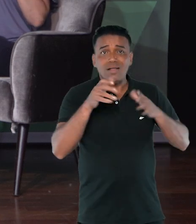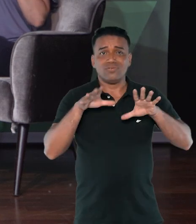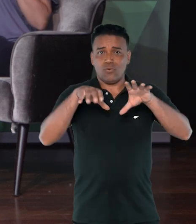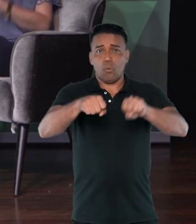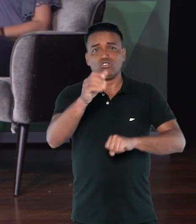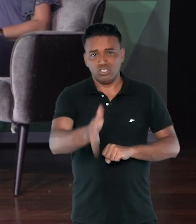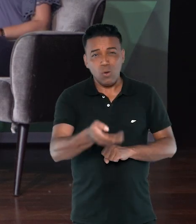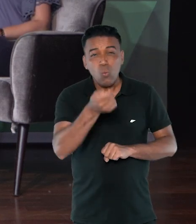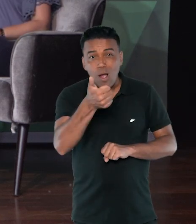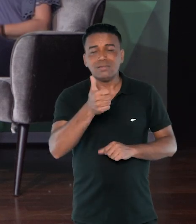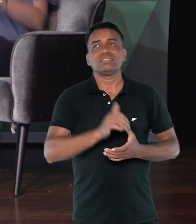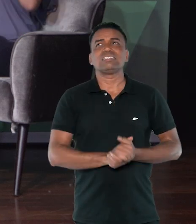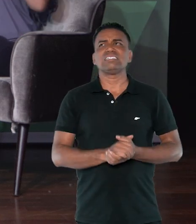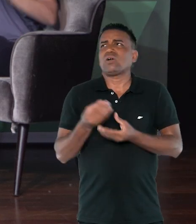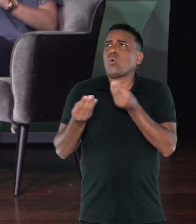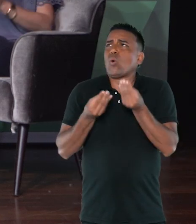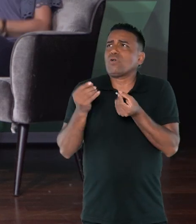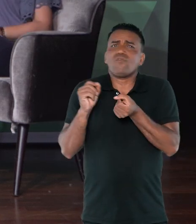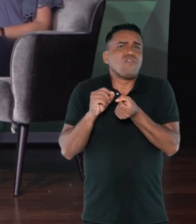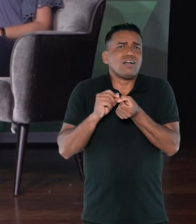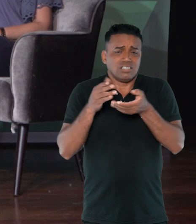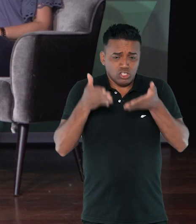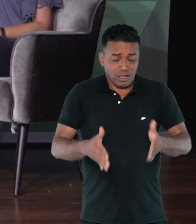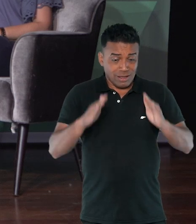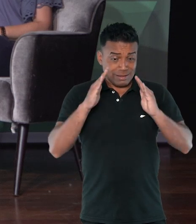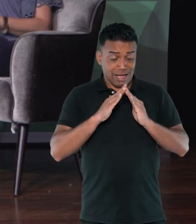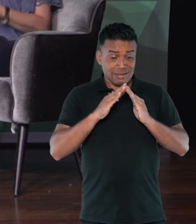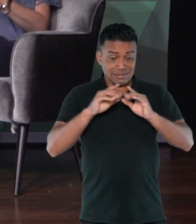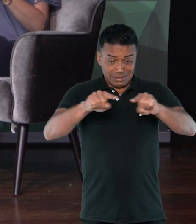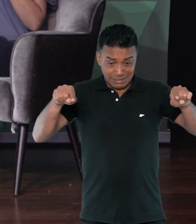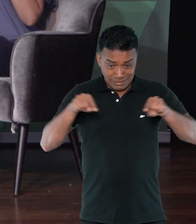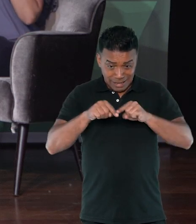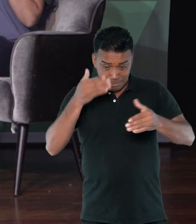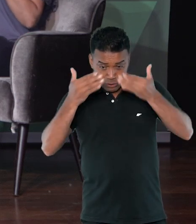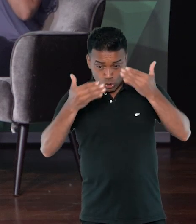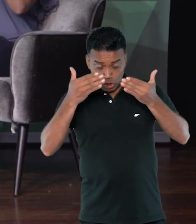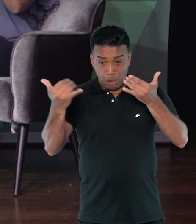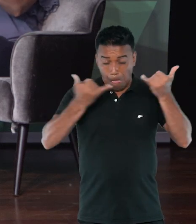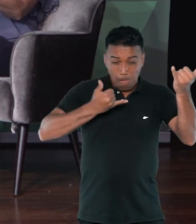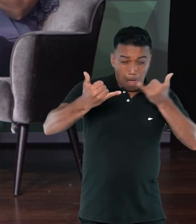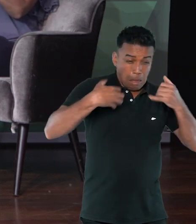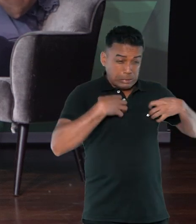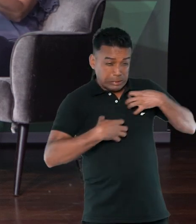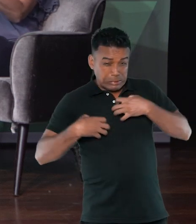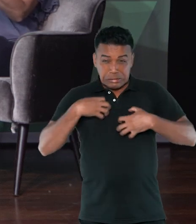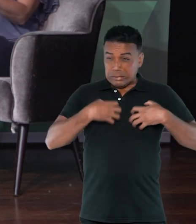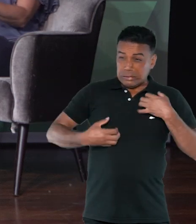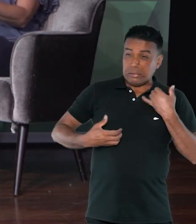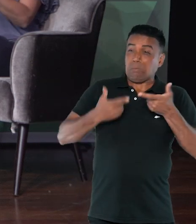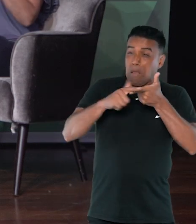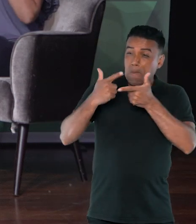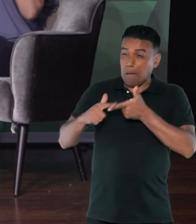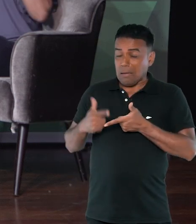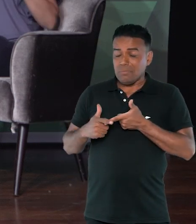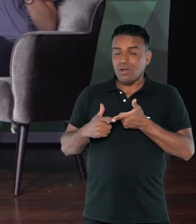Mas eu vi que é possível a gente separar as coisas, a gente enxergar o cliente com os olhos